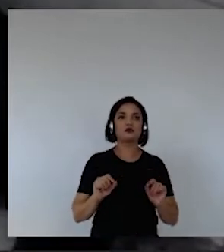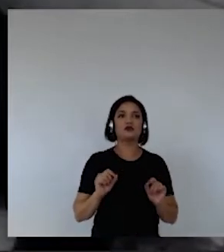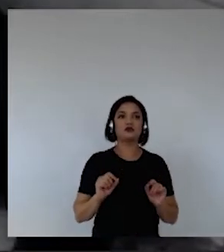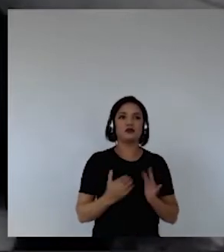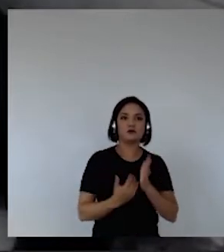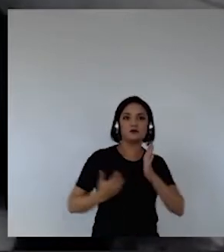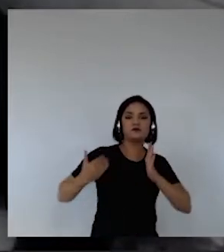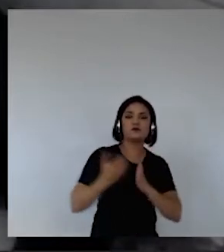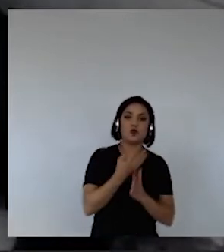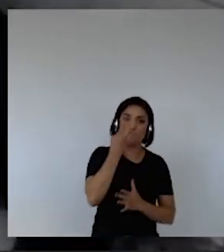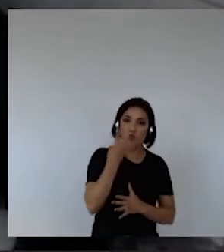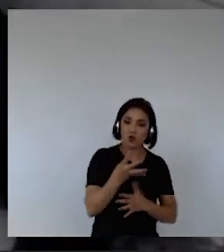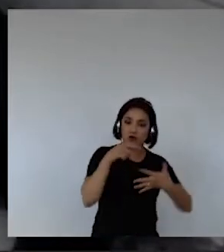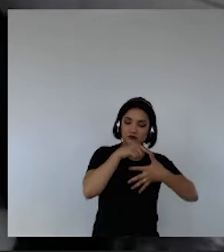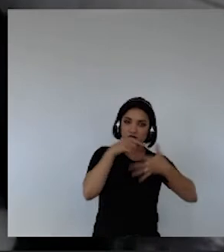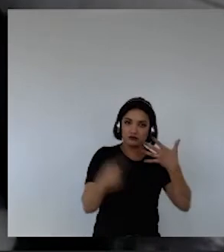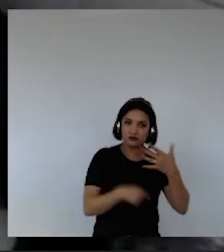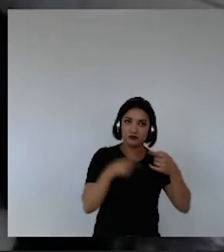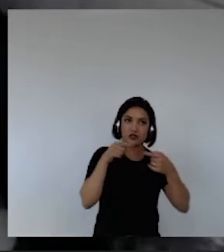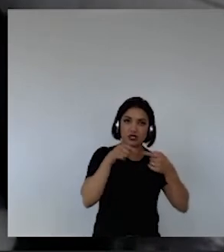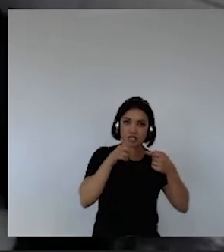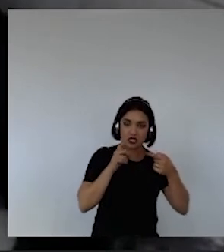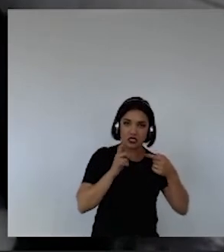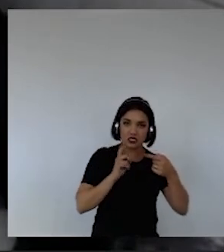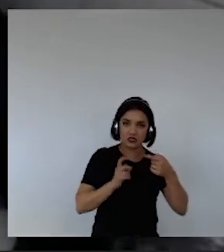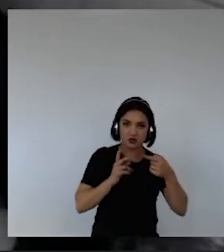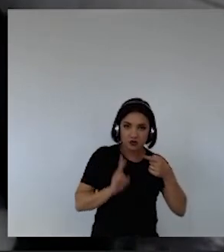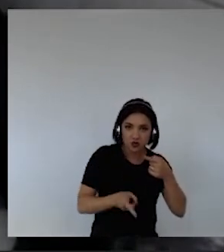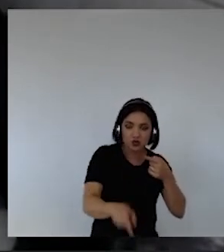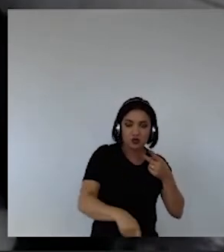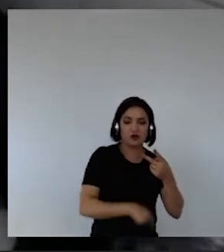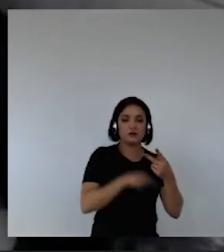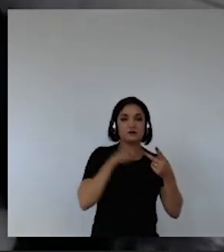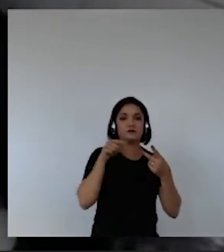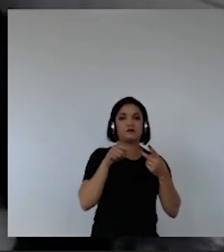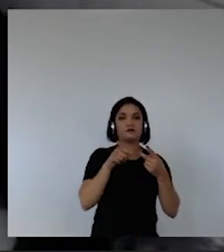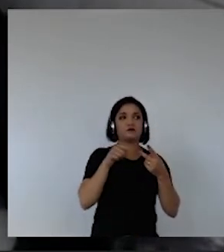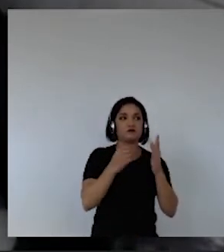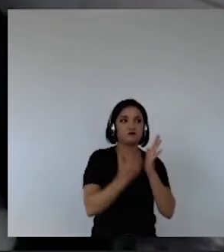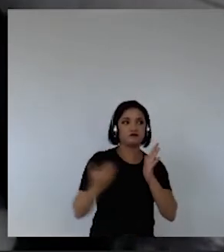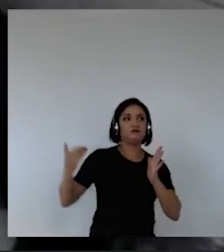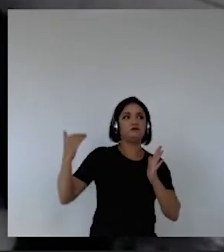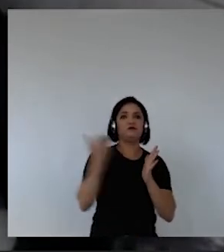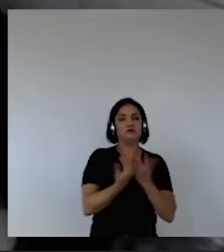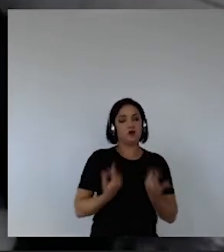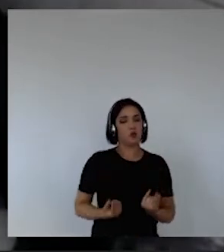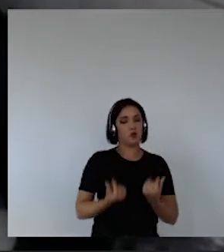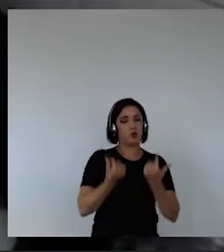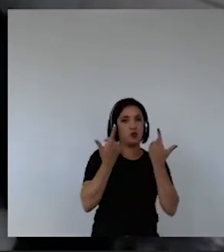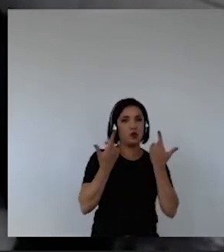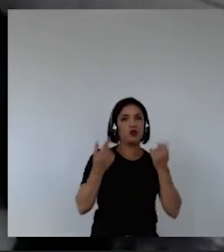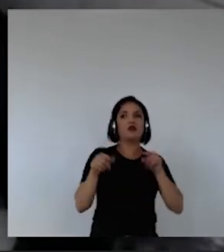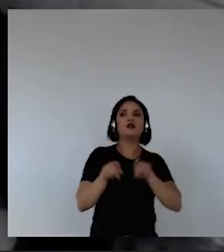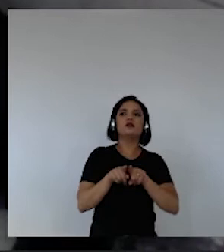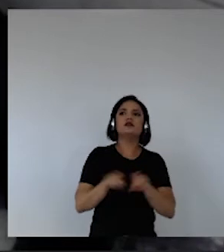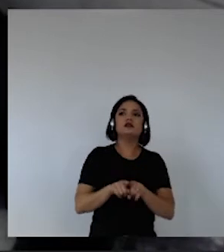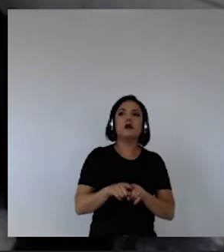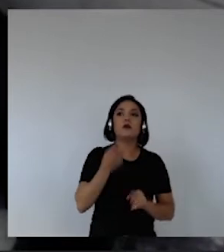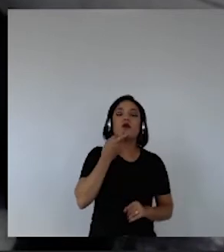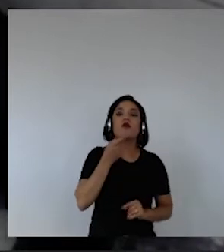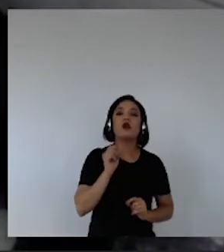4 requisitos: execução continuada, prestação excessivamente onerosa, e aí repiso